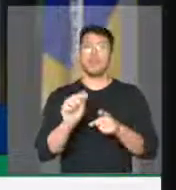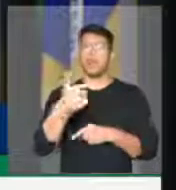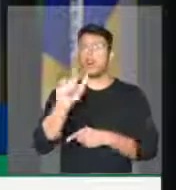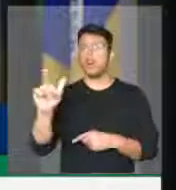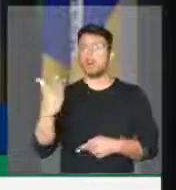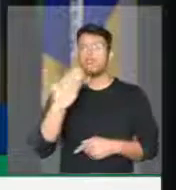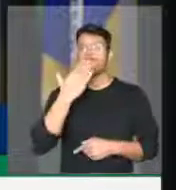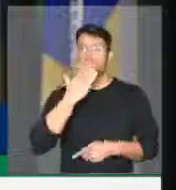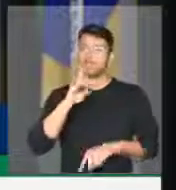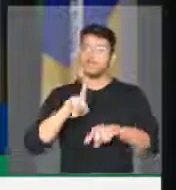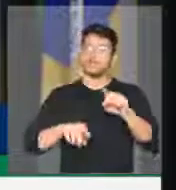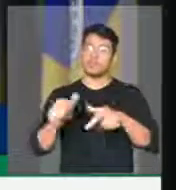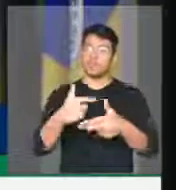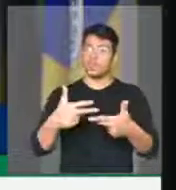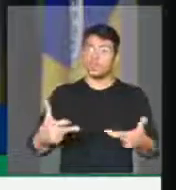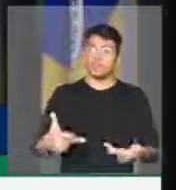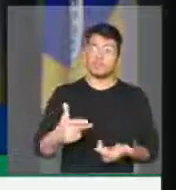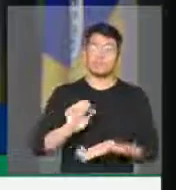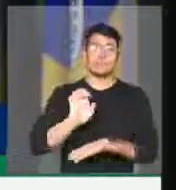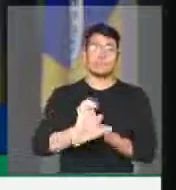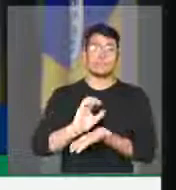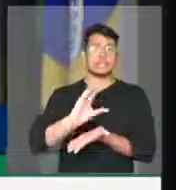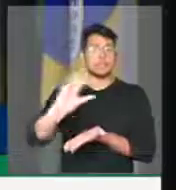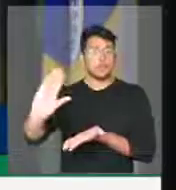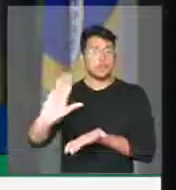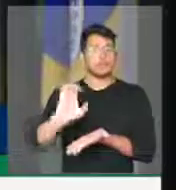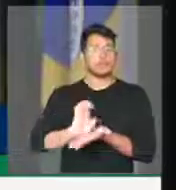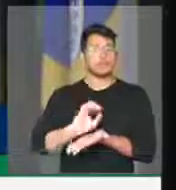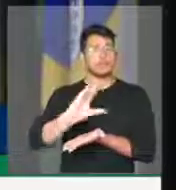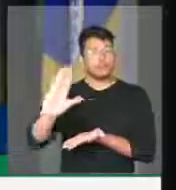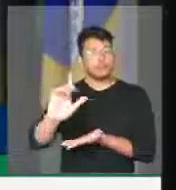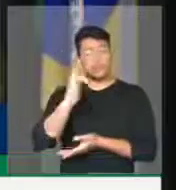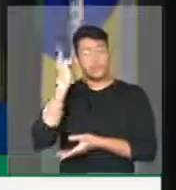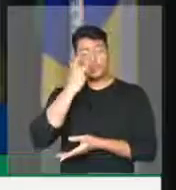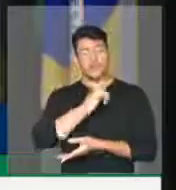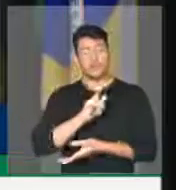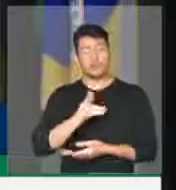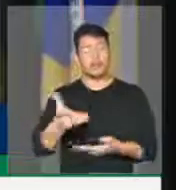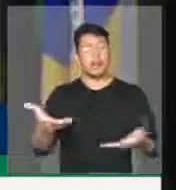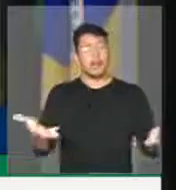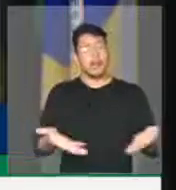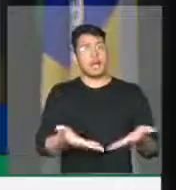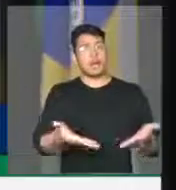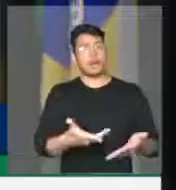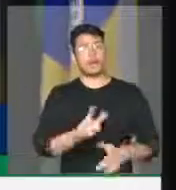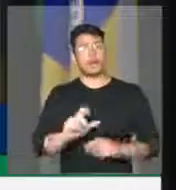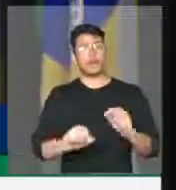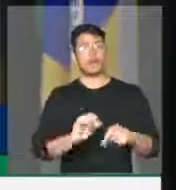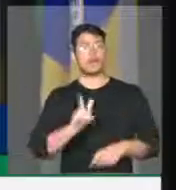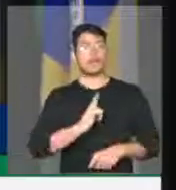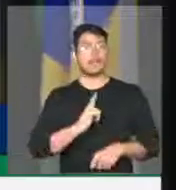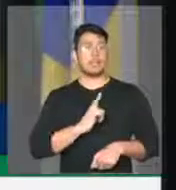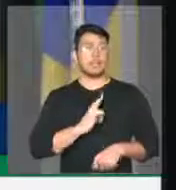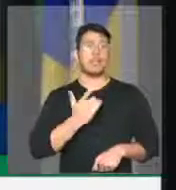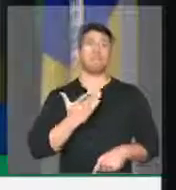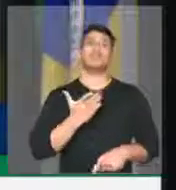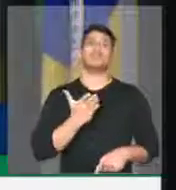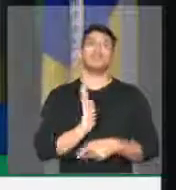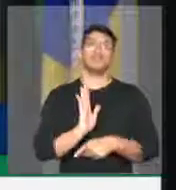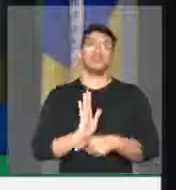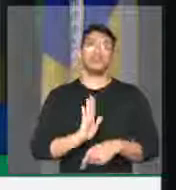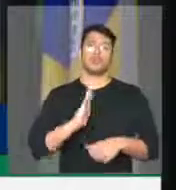Marinha exportando munições e produtos e sustenta essa empresa, a IGEPROM, e que agora vai ter uma dimensão muito maior daqui a alguns anos